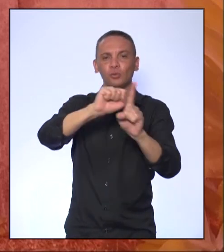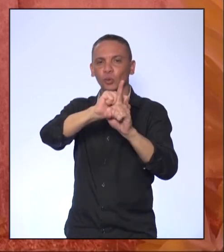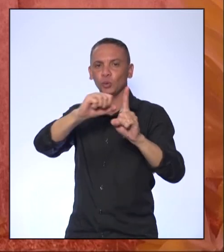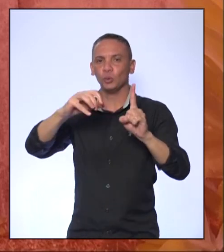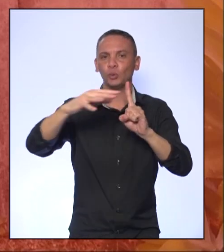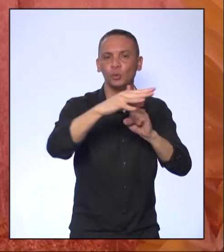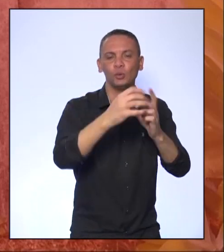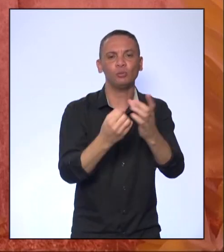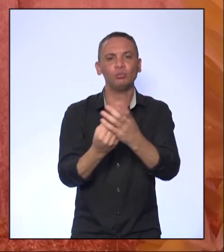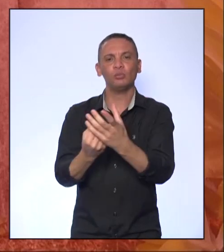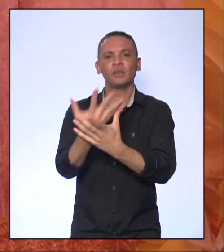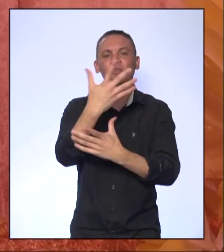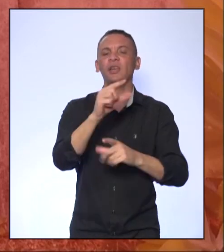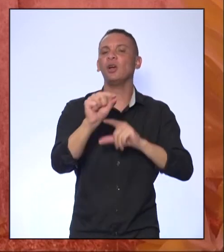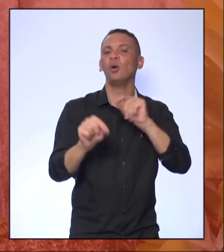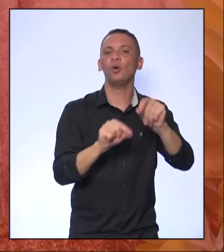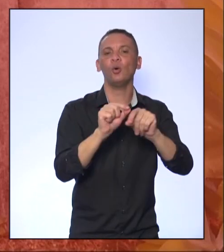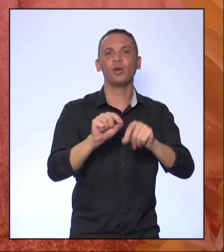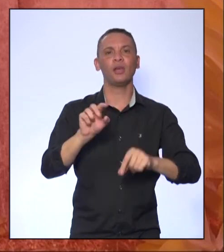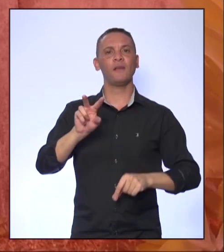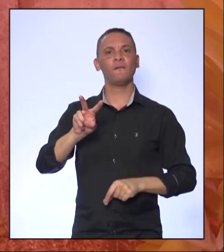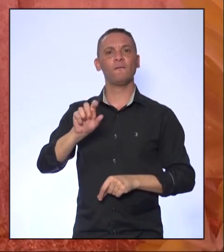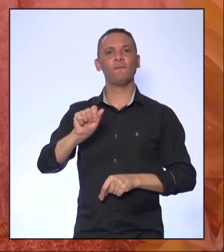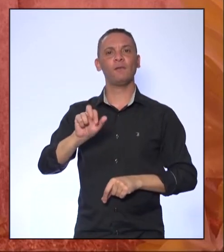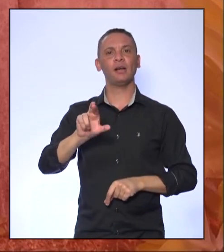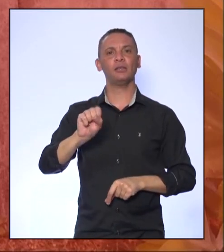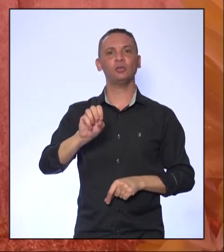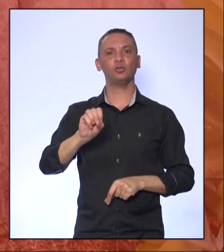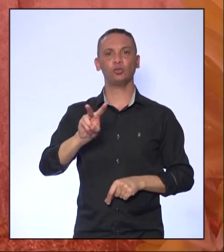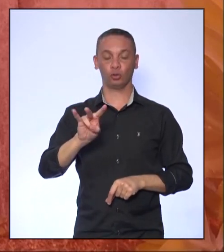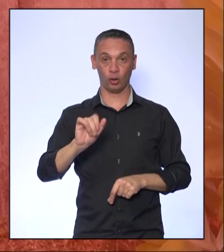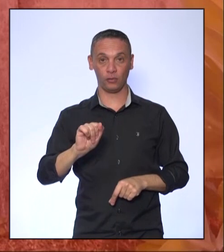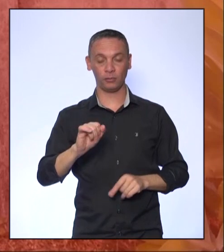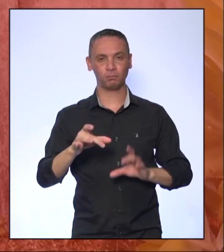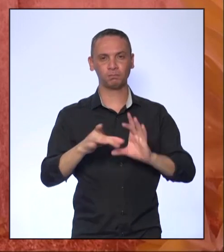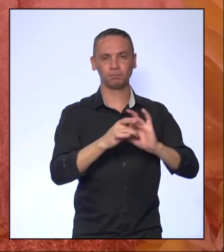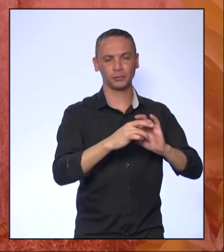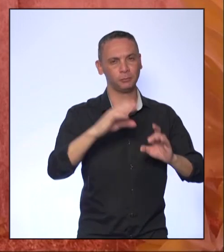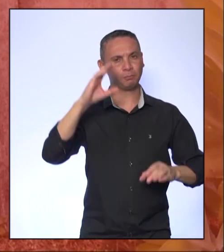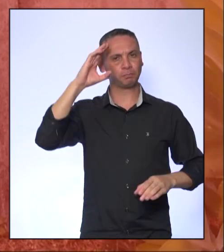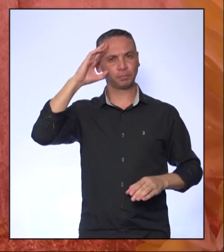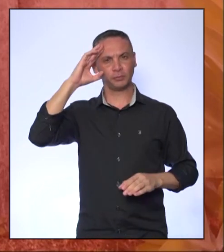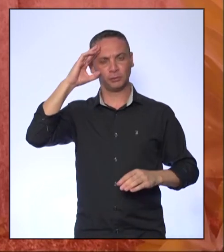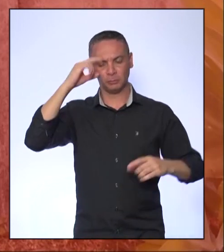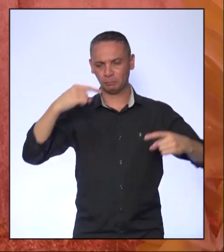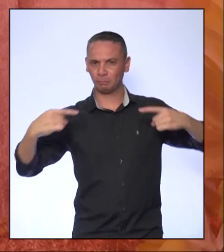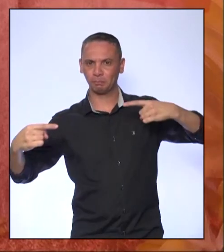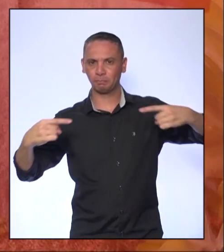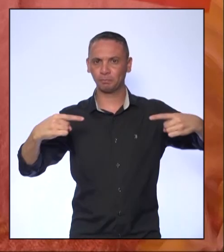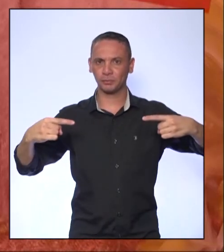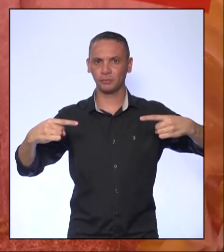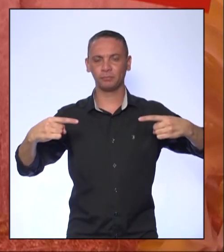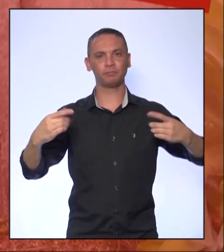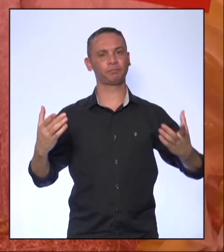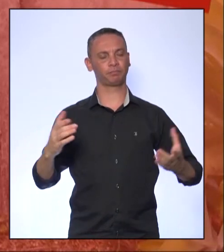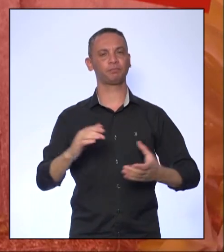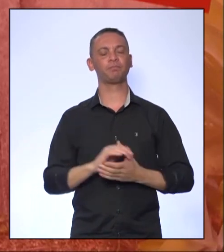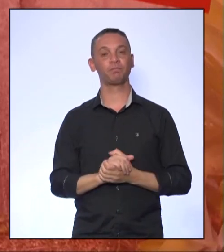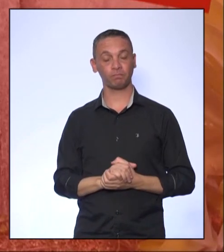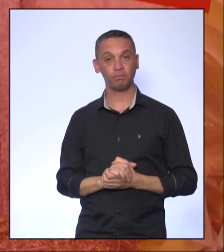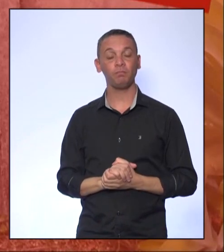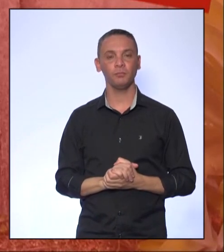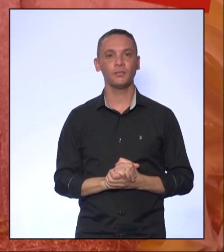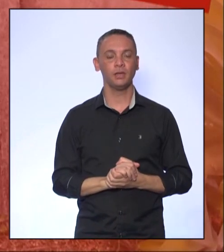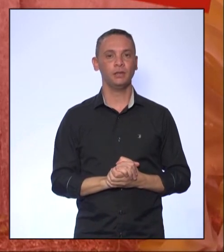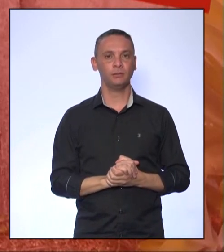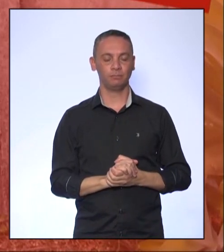leste europeu firmaram o Pacto de Varsóvia, uma aliança militar contrária à OTAN. Além